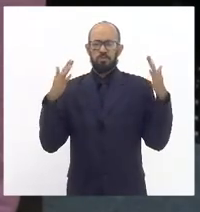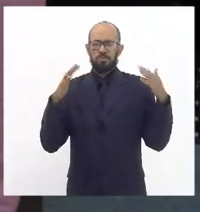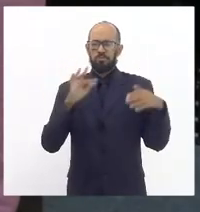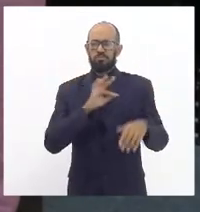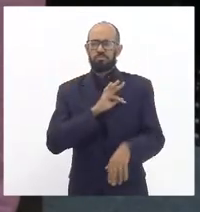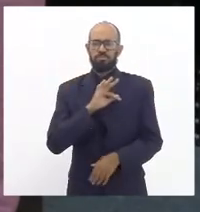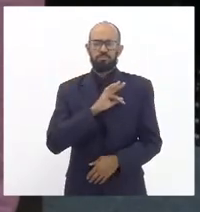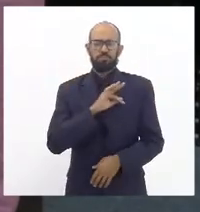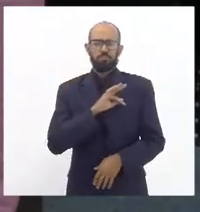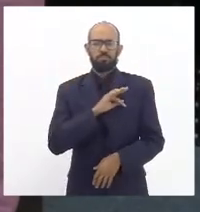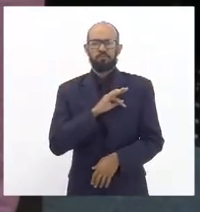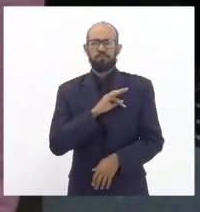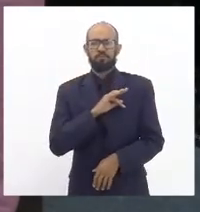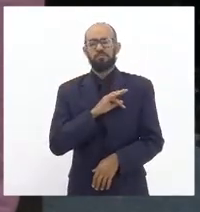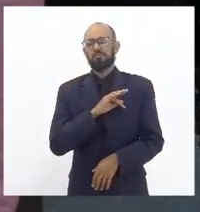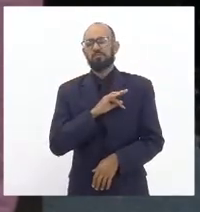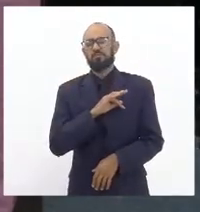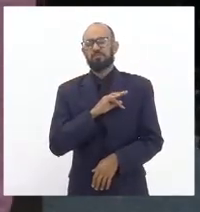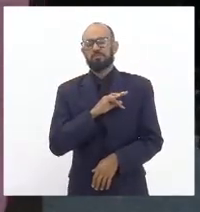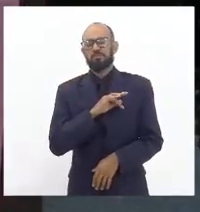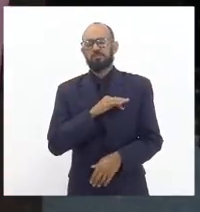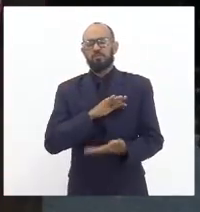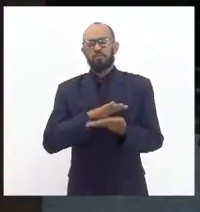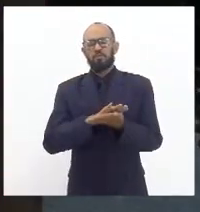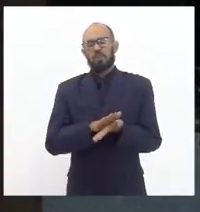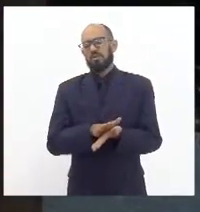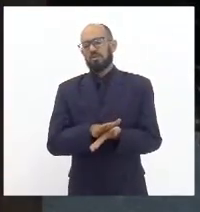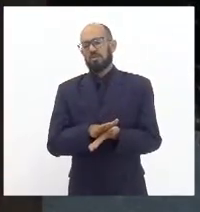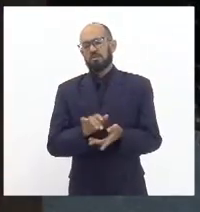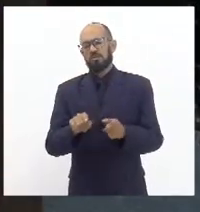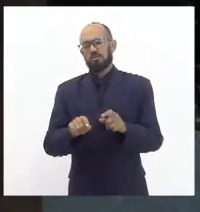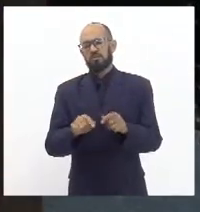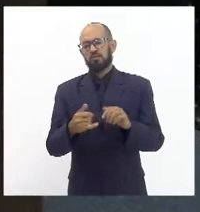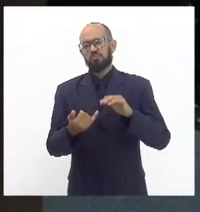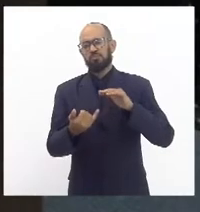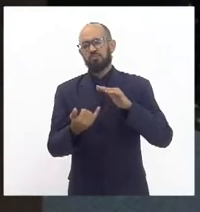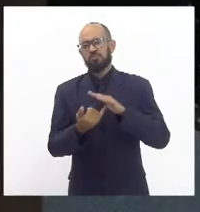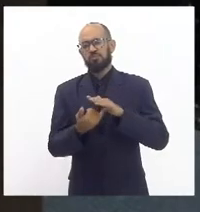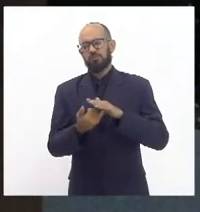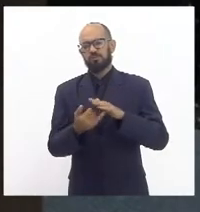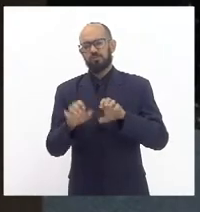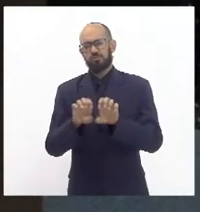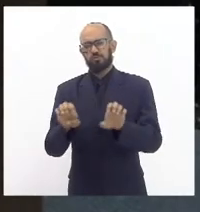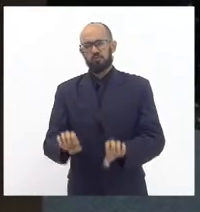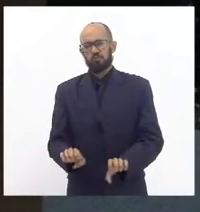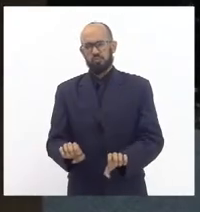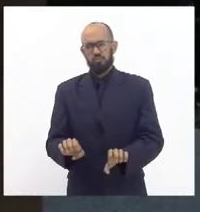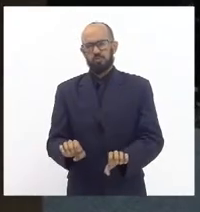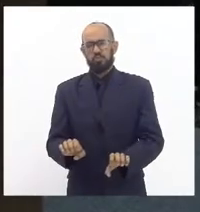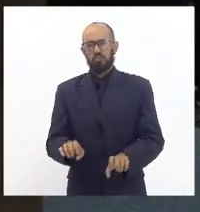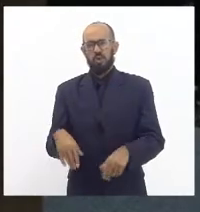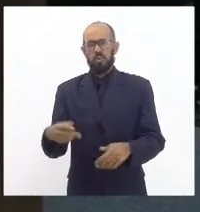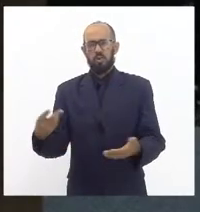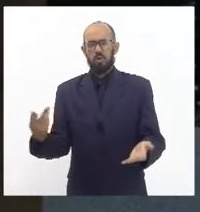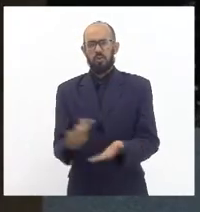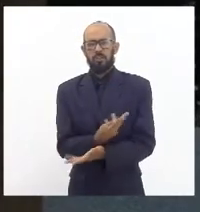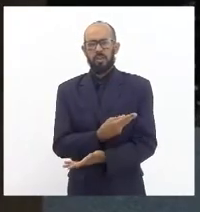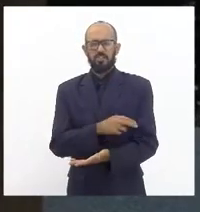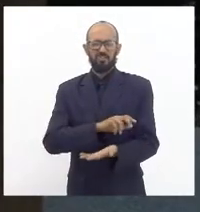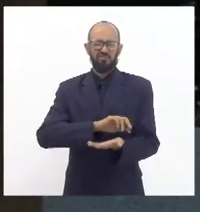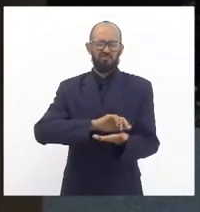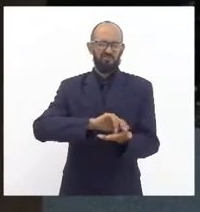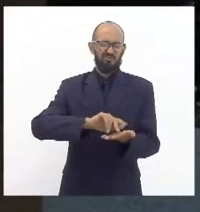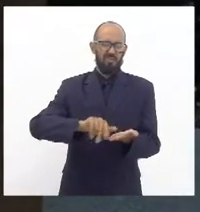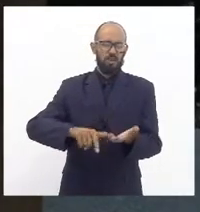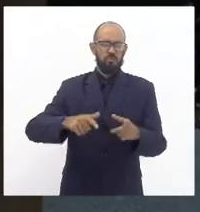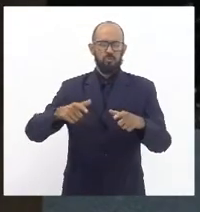deputada Martha Rocha é o racismo institucional ele existe em tudo quanto é lugar